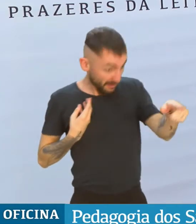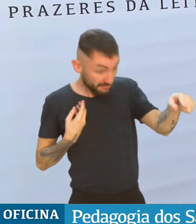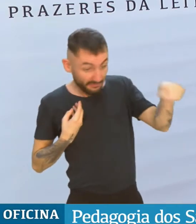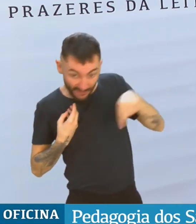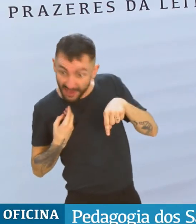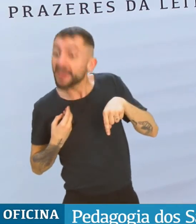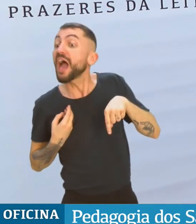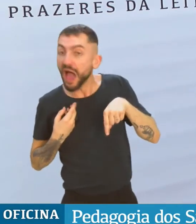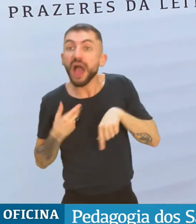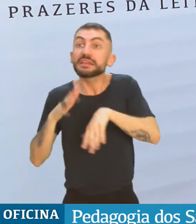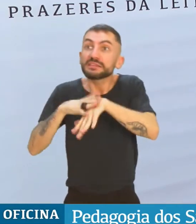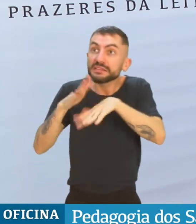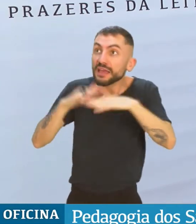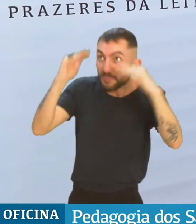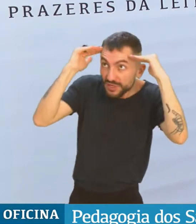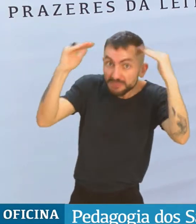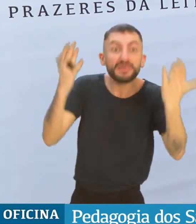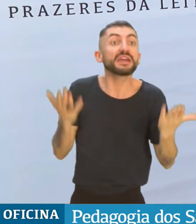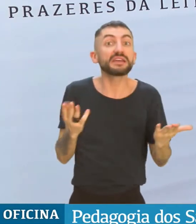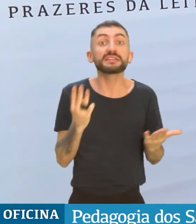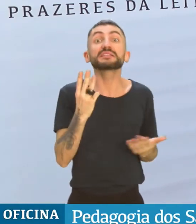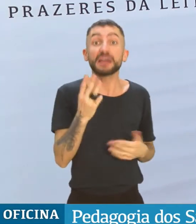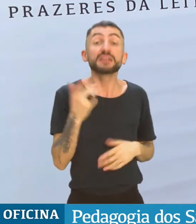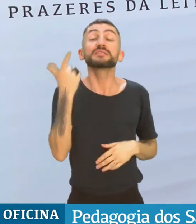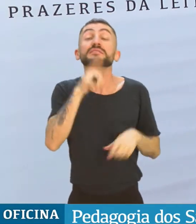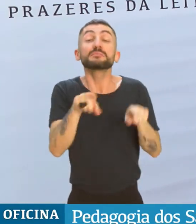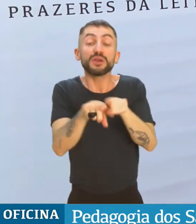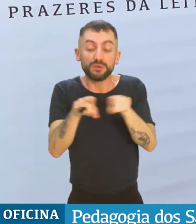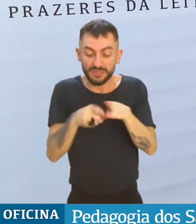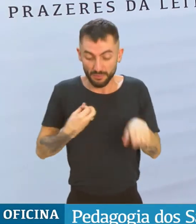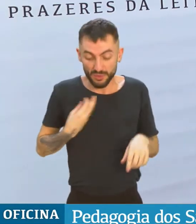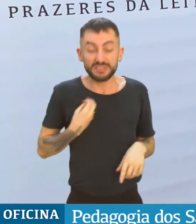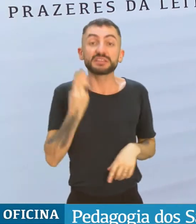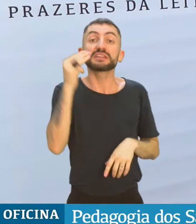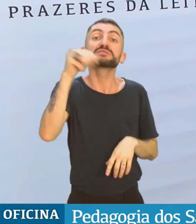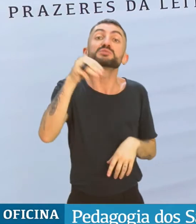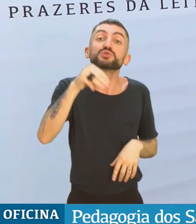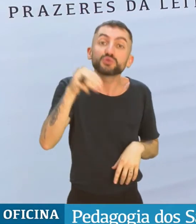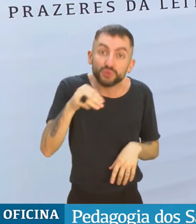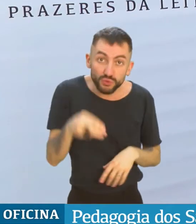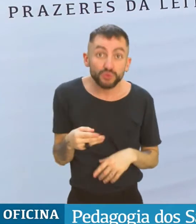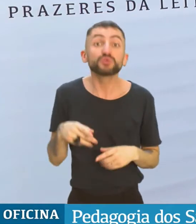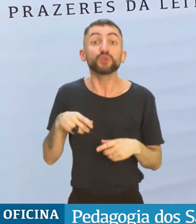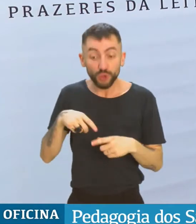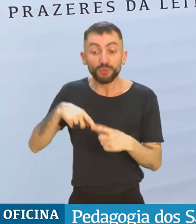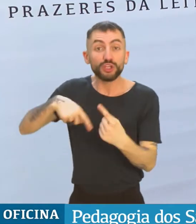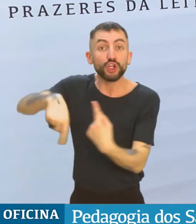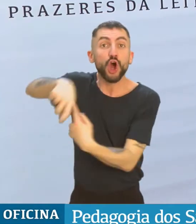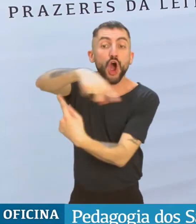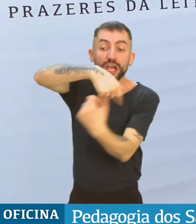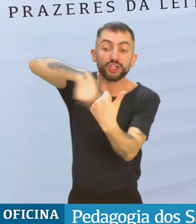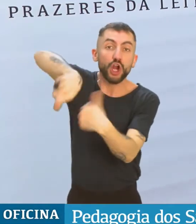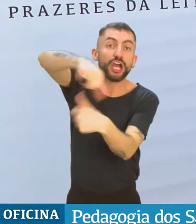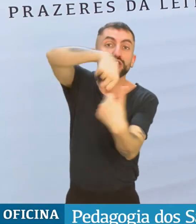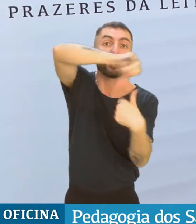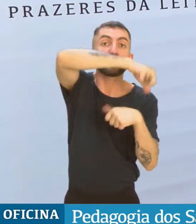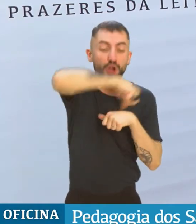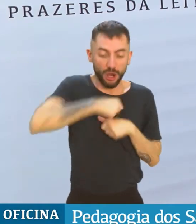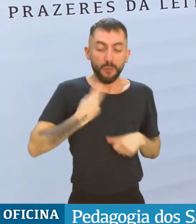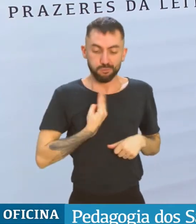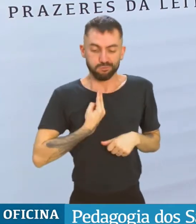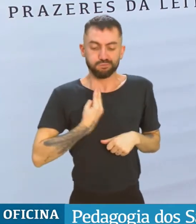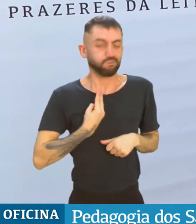de respeitar um tempo limite ali de 3 minutos, né? Porque isso ajuda a você ter uma rotatividade, a você ter